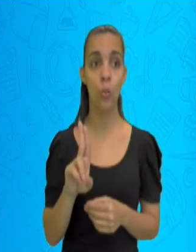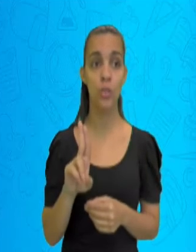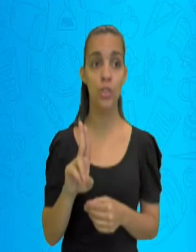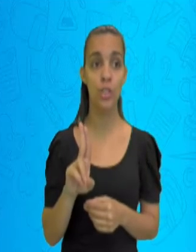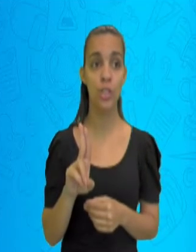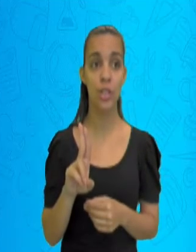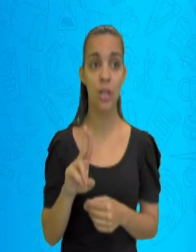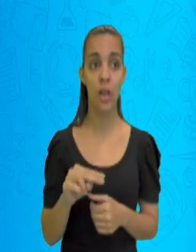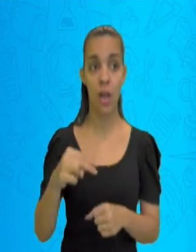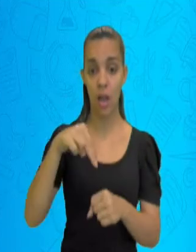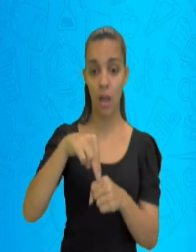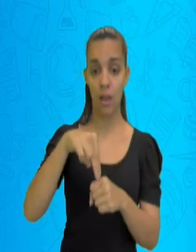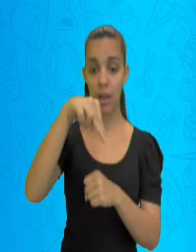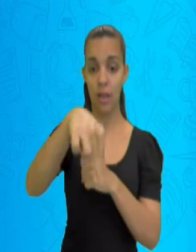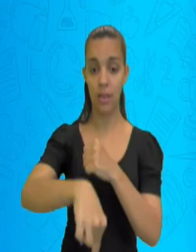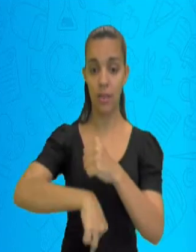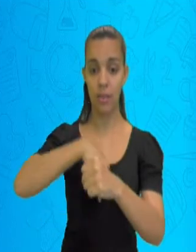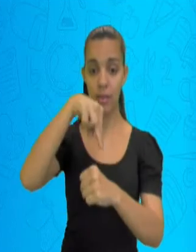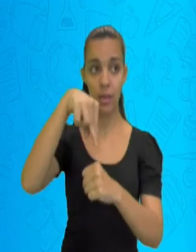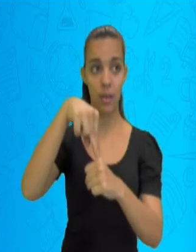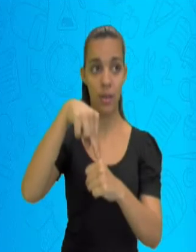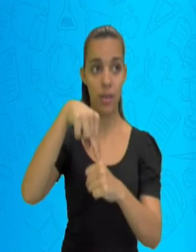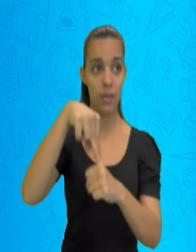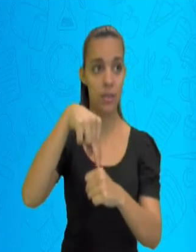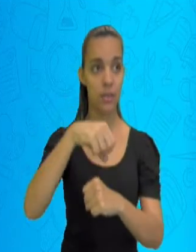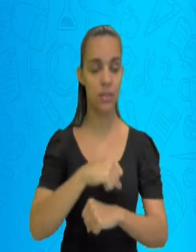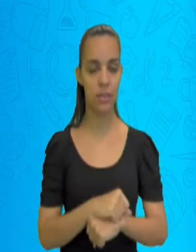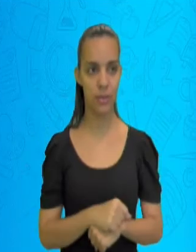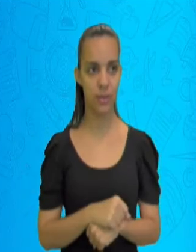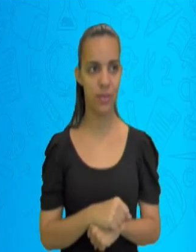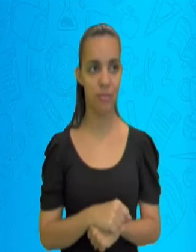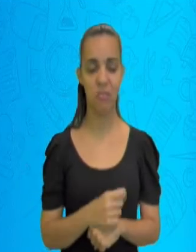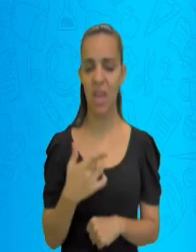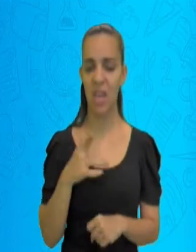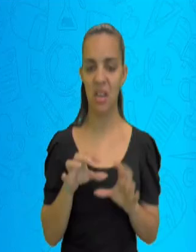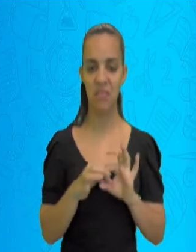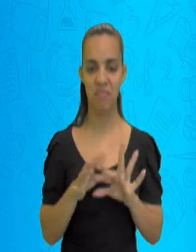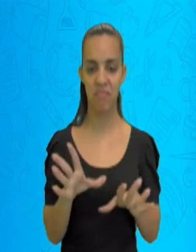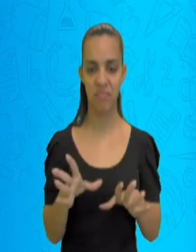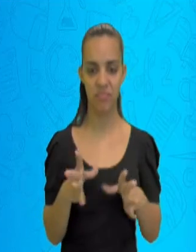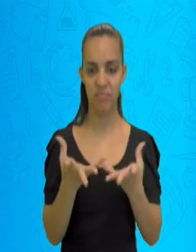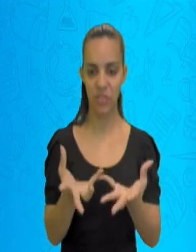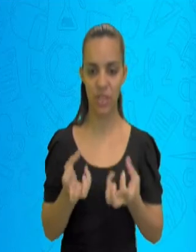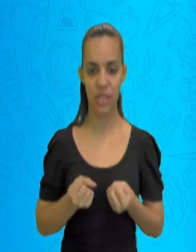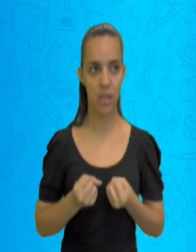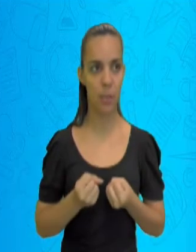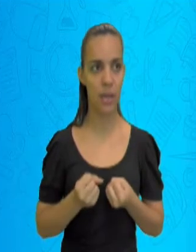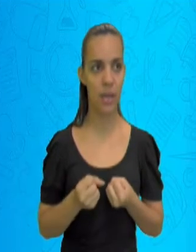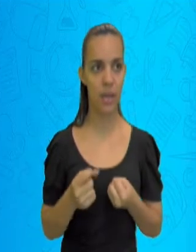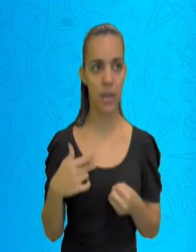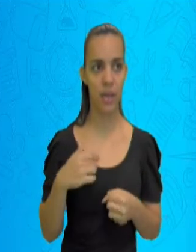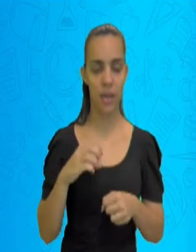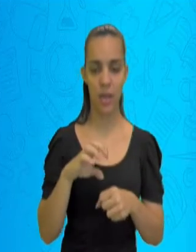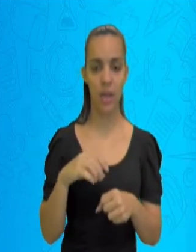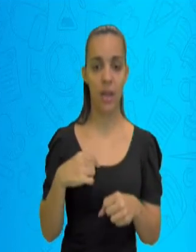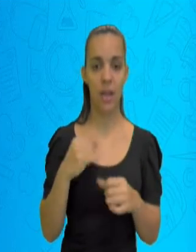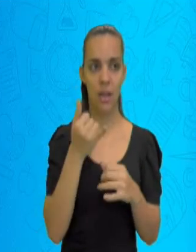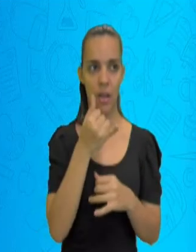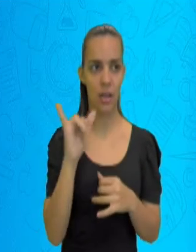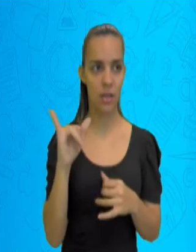O nêutron, ele é desprovido de carga elétrica, enquanto o próton, carga elétrica